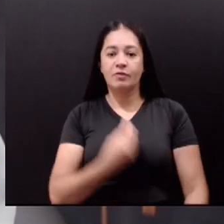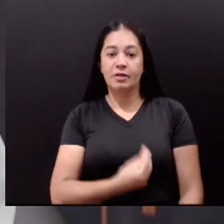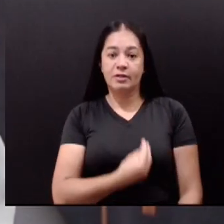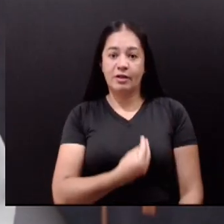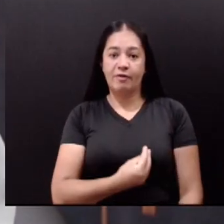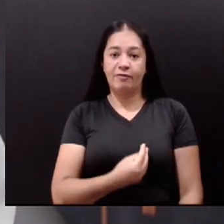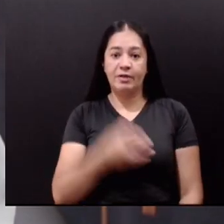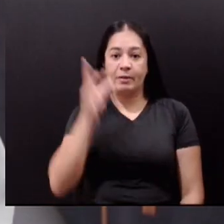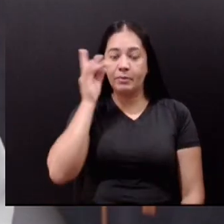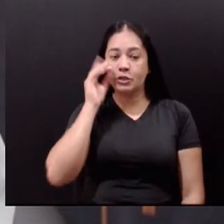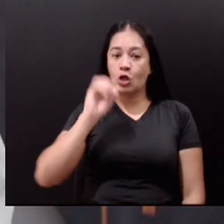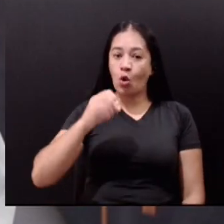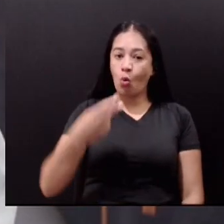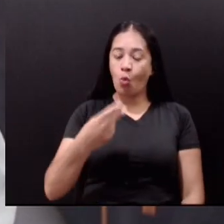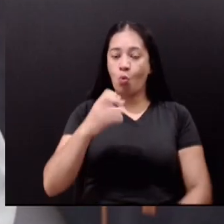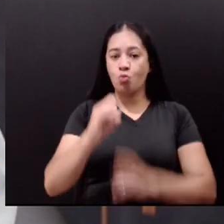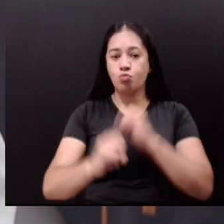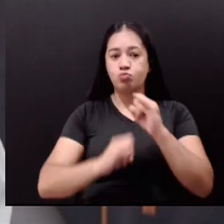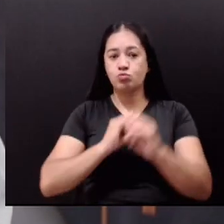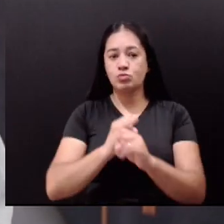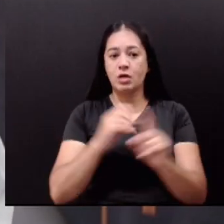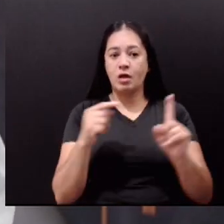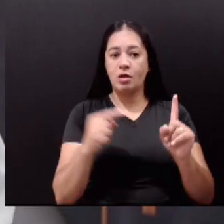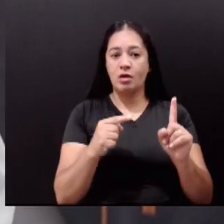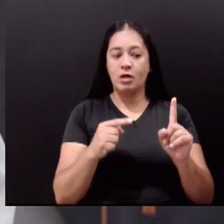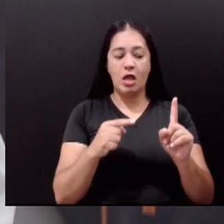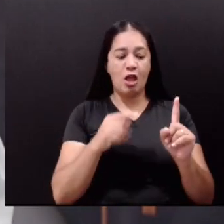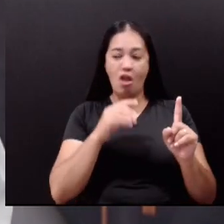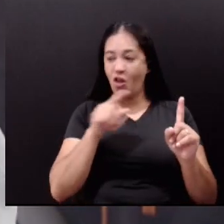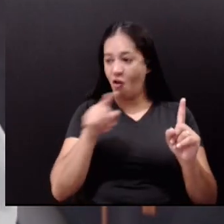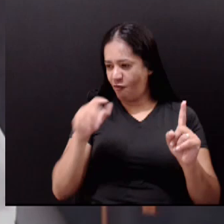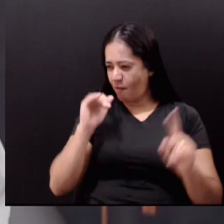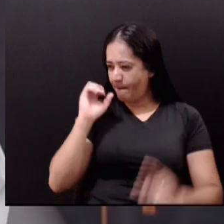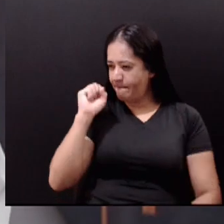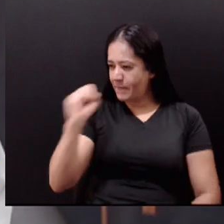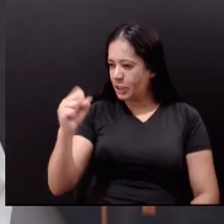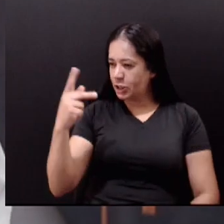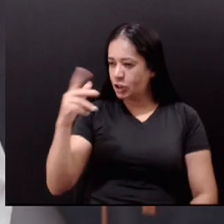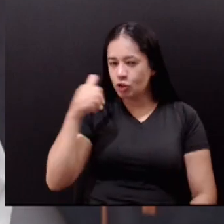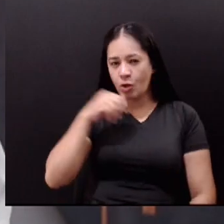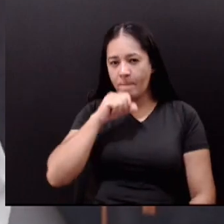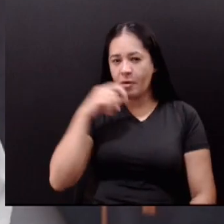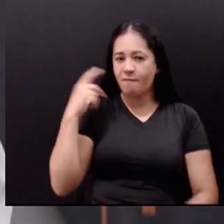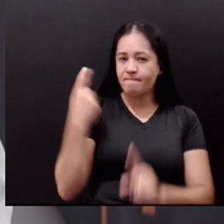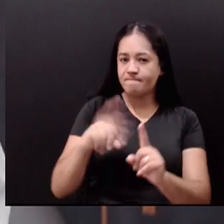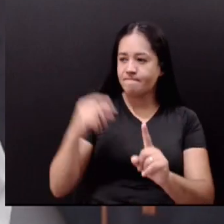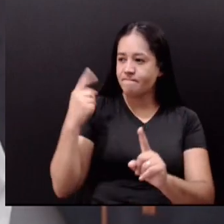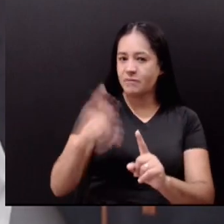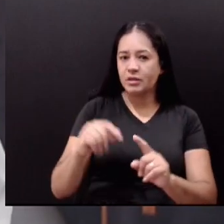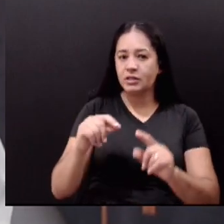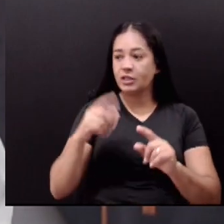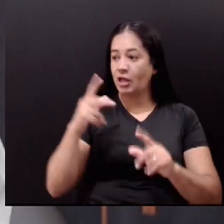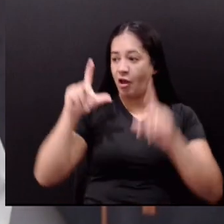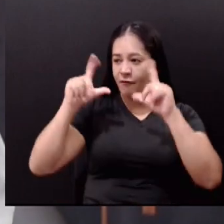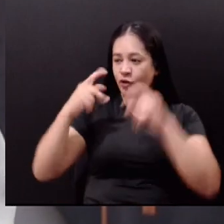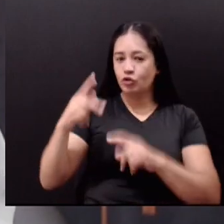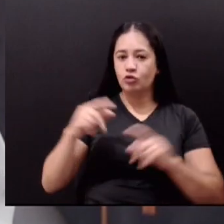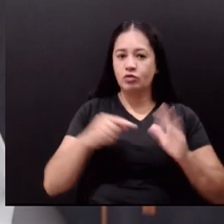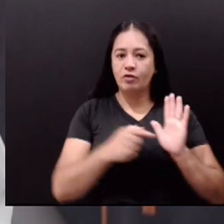o ameaçador ele vai falar: "Eu vou matar sua mãe, eu vou bater no seu pai, eu vou expor as suas fotos". A criança ela tem que ter